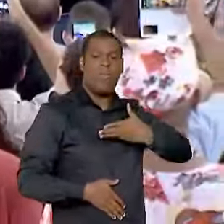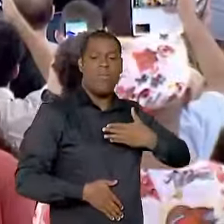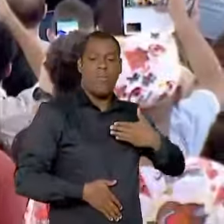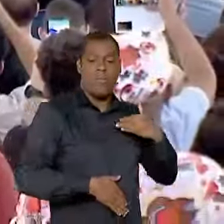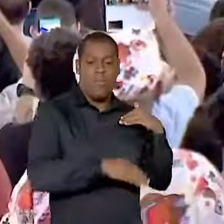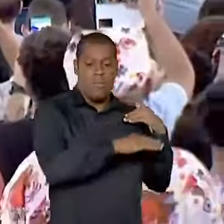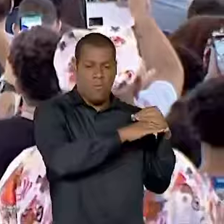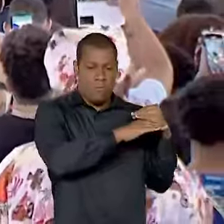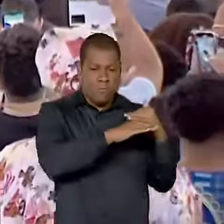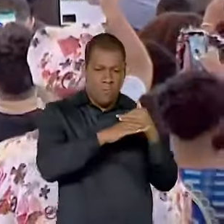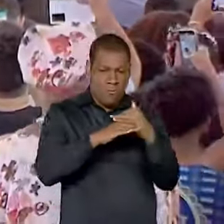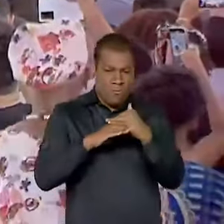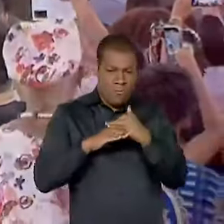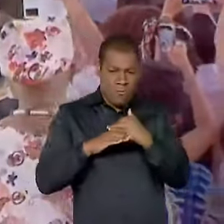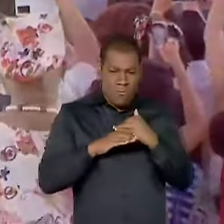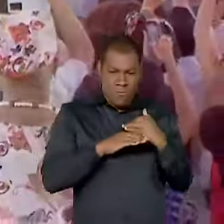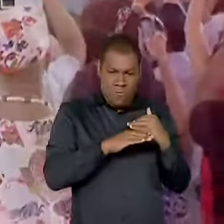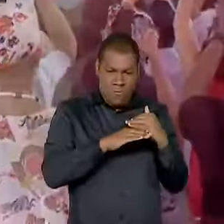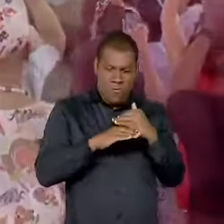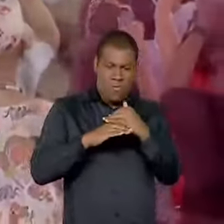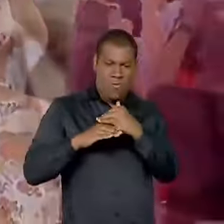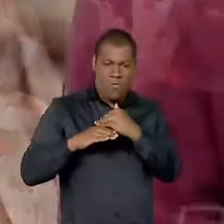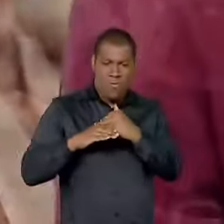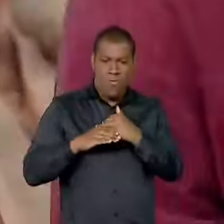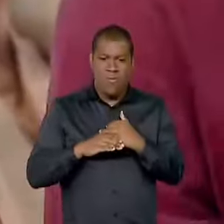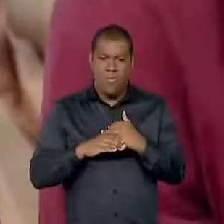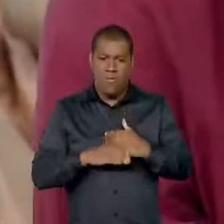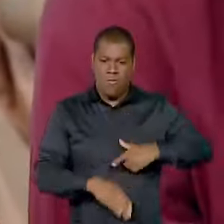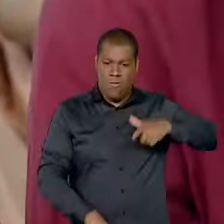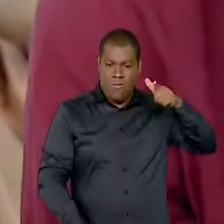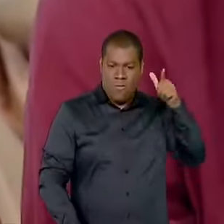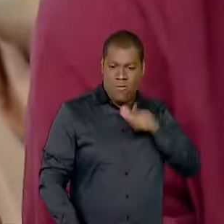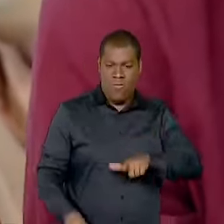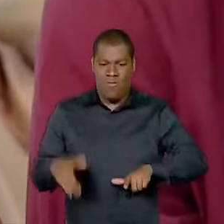penhor dessa igualdade